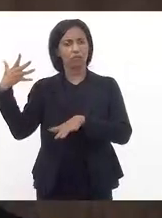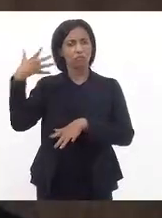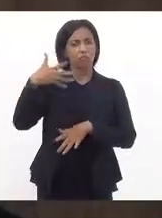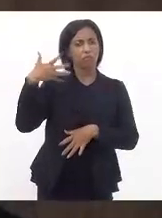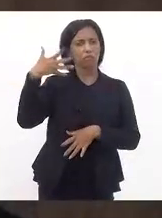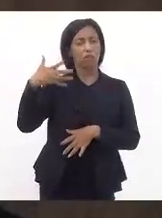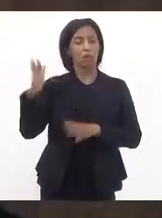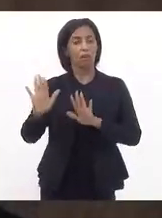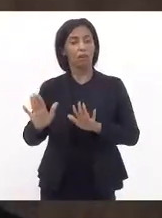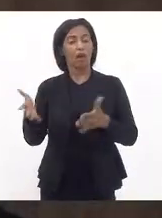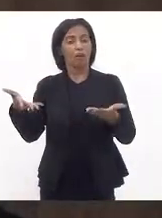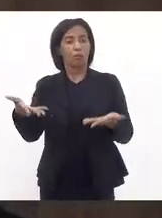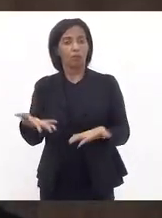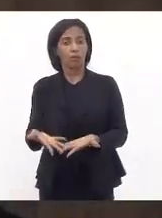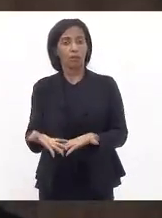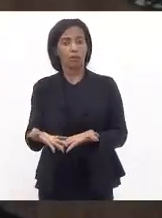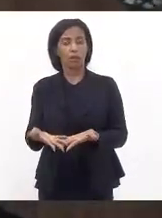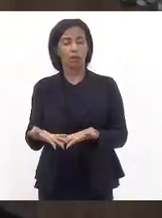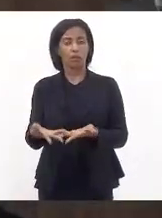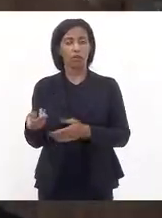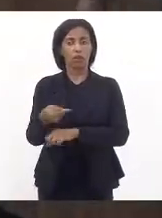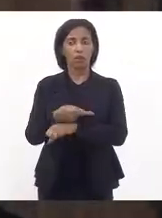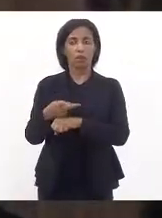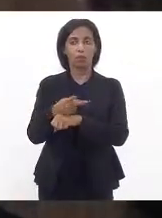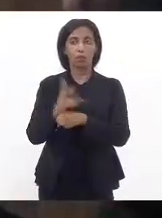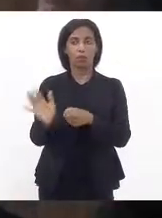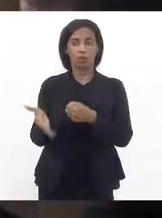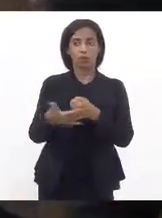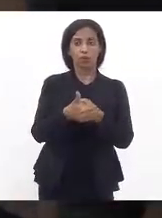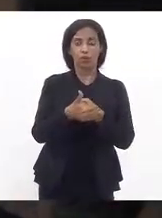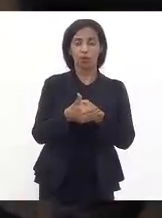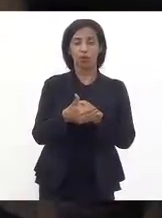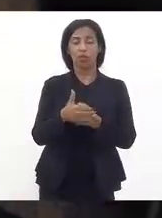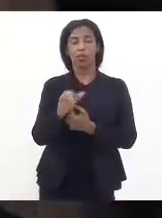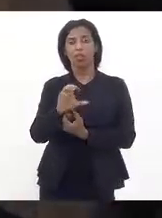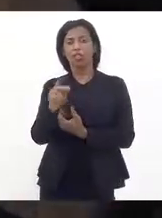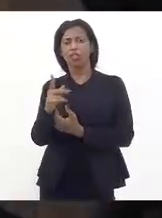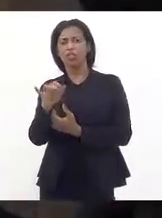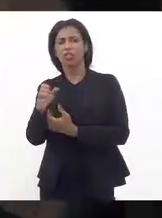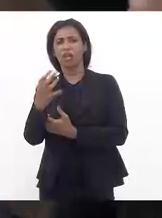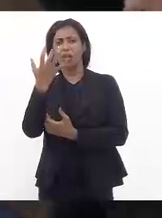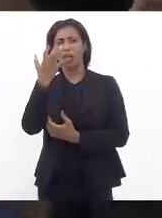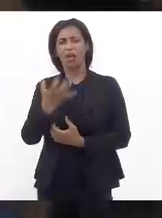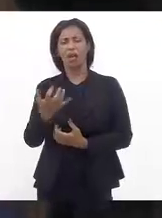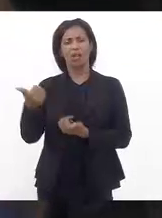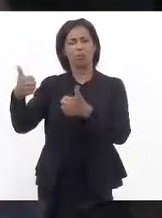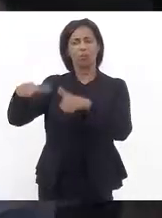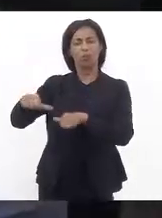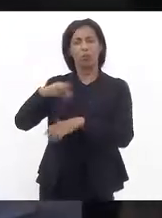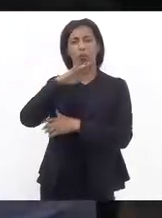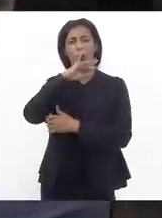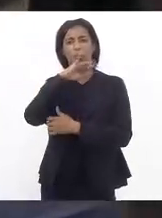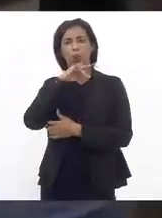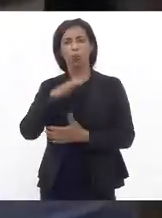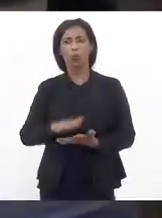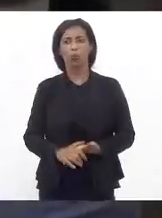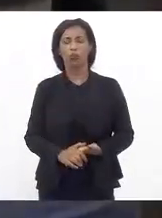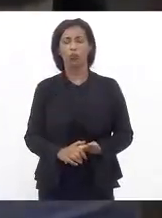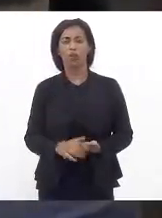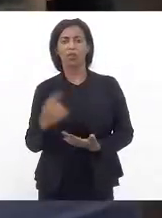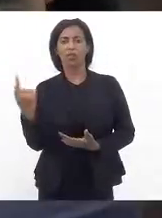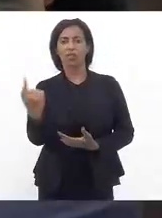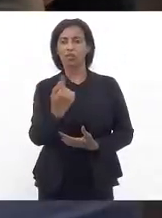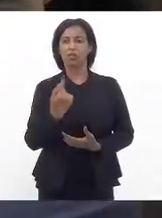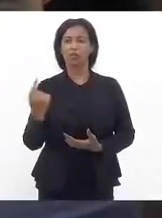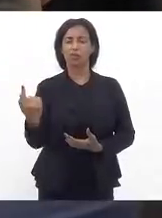mas no entanto o que ela procura esconder Deputado Charles é um caráter negacionistas um caráter